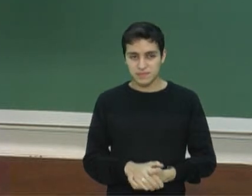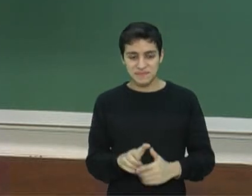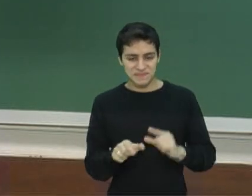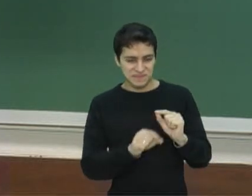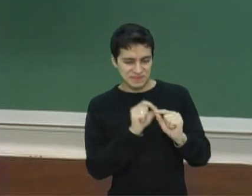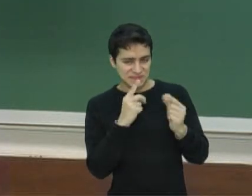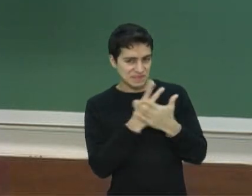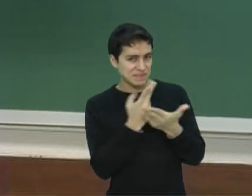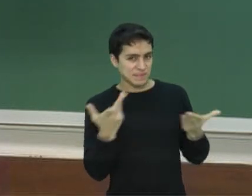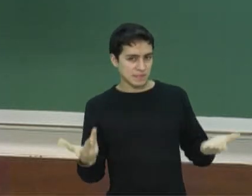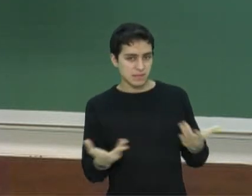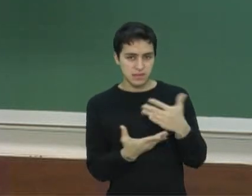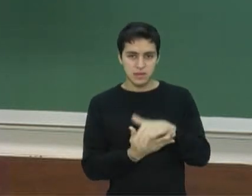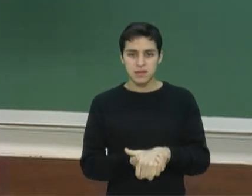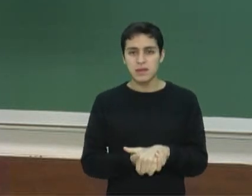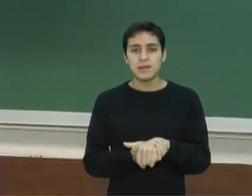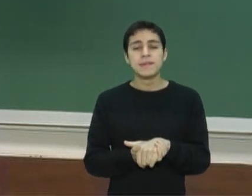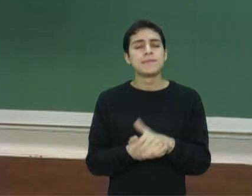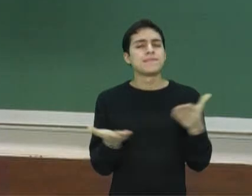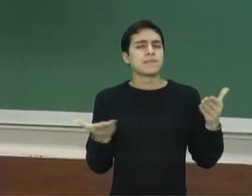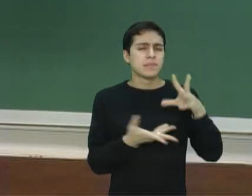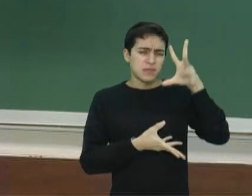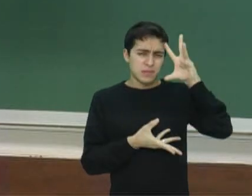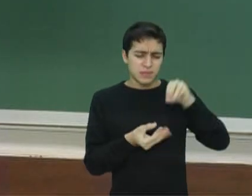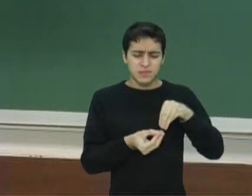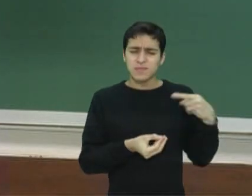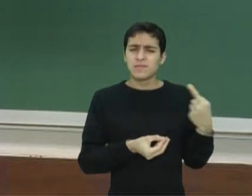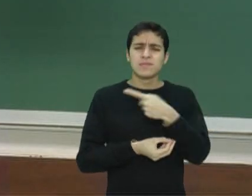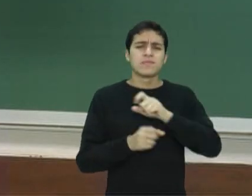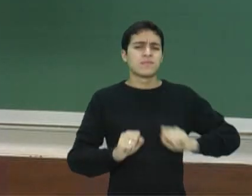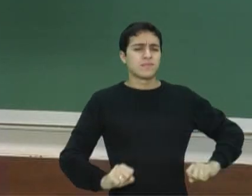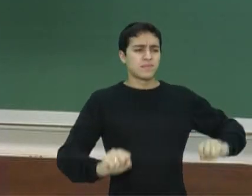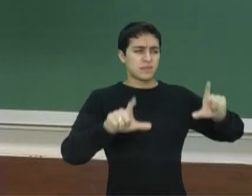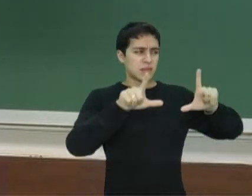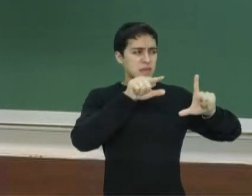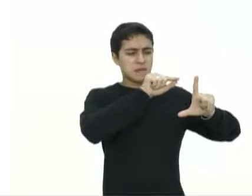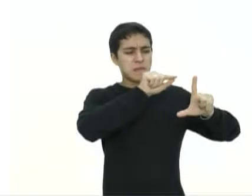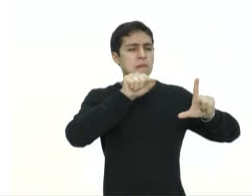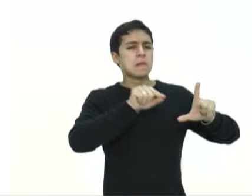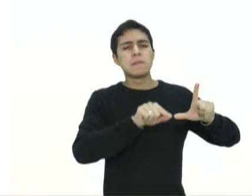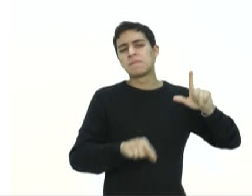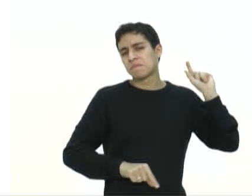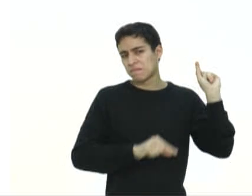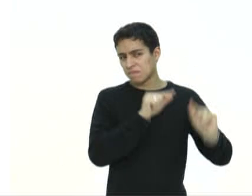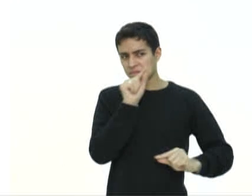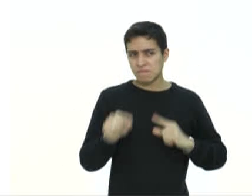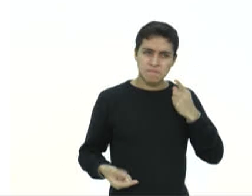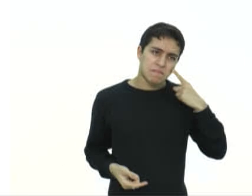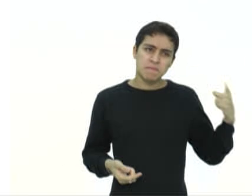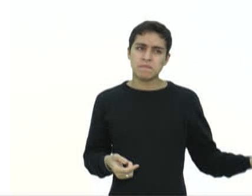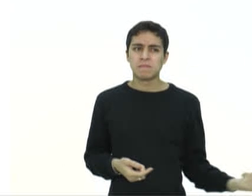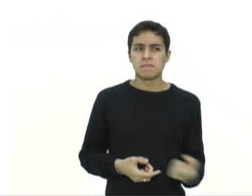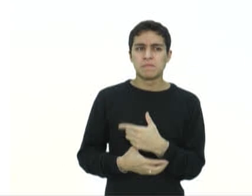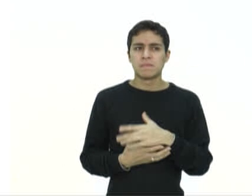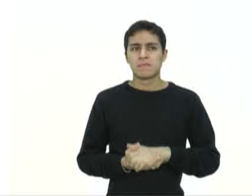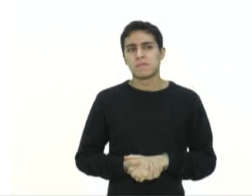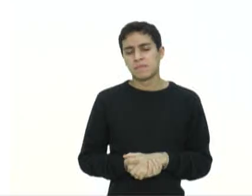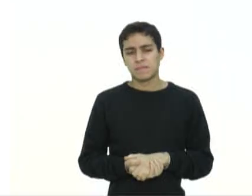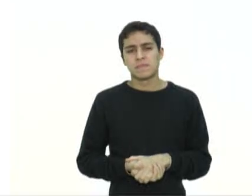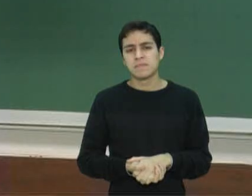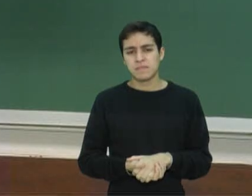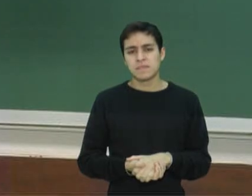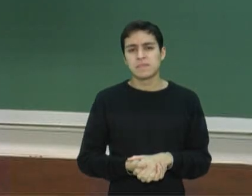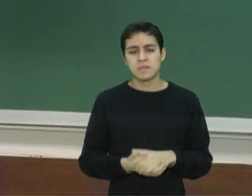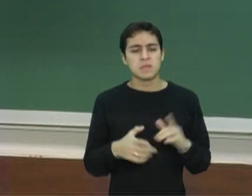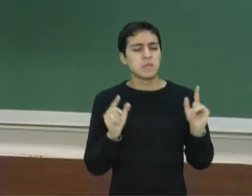aconteceu comigo, né? Vamos interpretar essa tirinha então? Por que Gaturro pontuou zero? Por